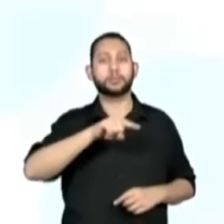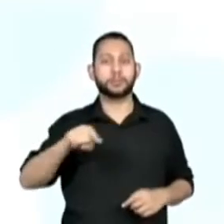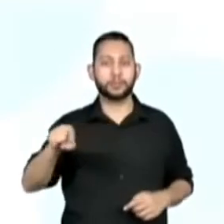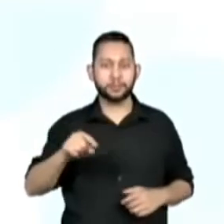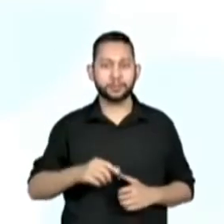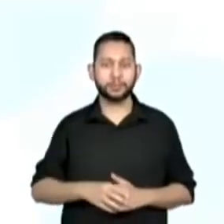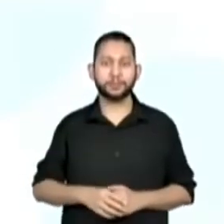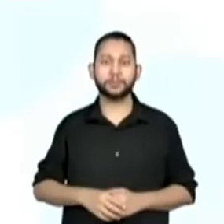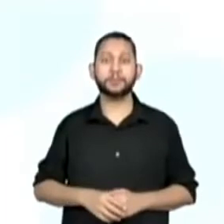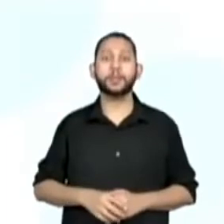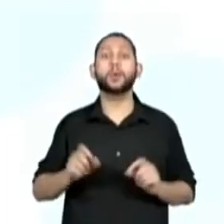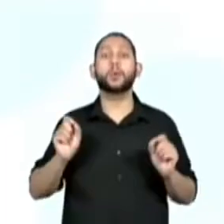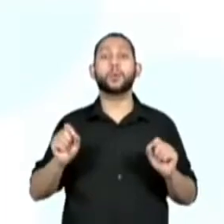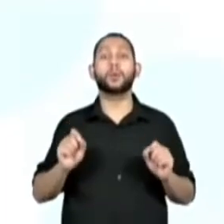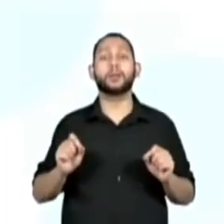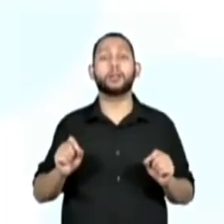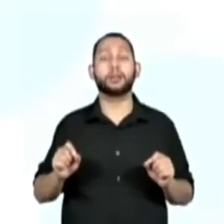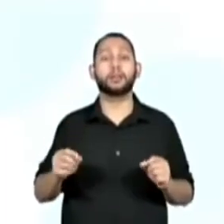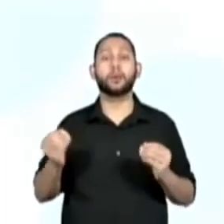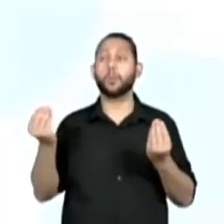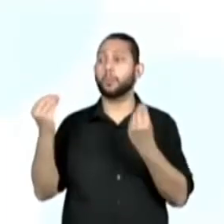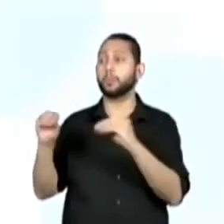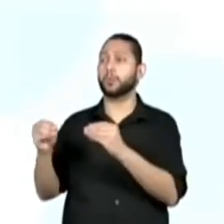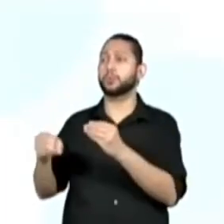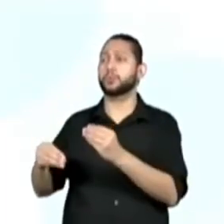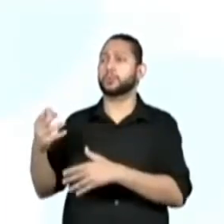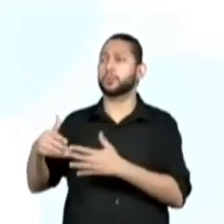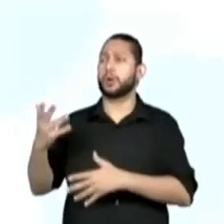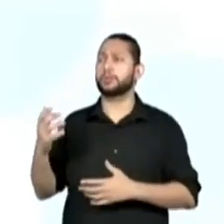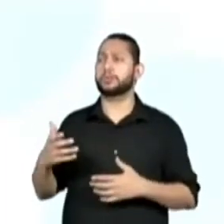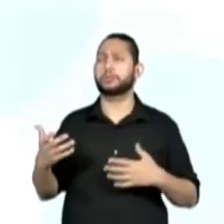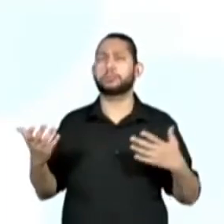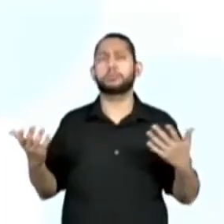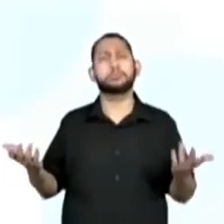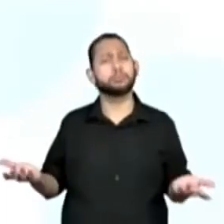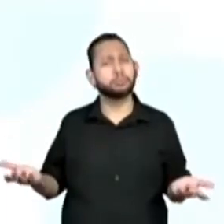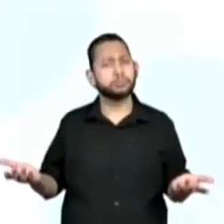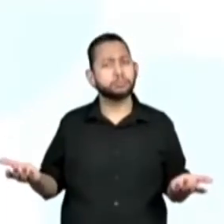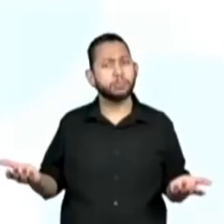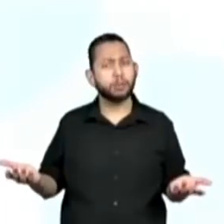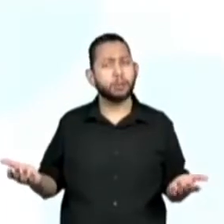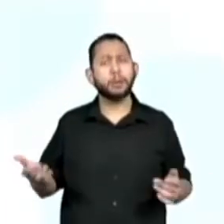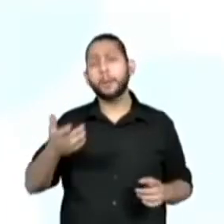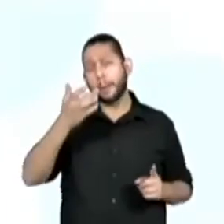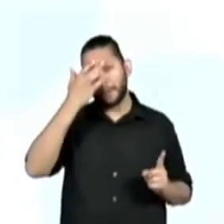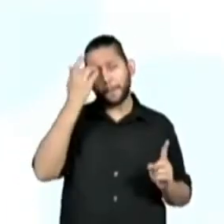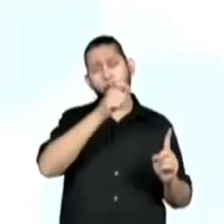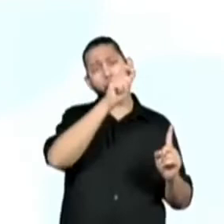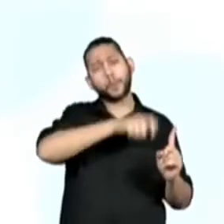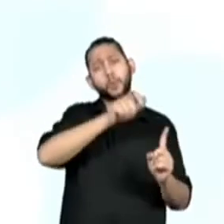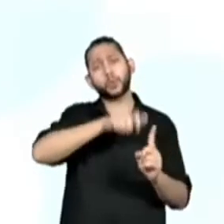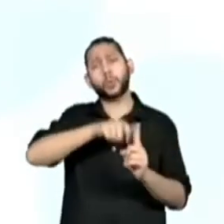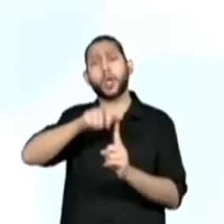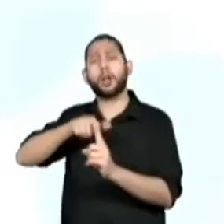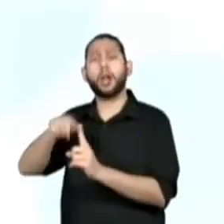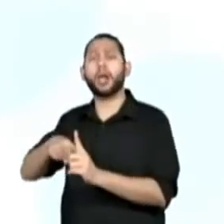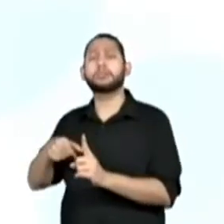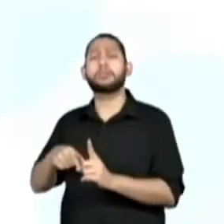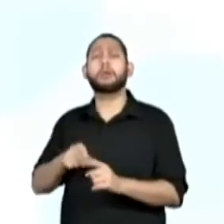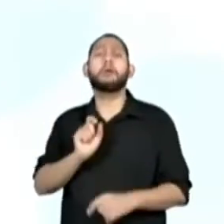para vocês colocarem para mim no chat quem serão os personagens desse conto.